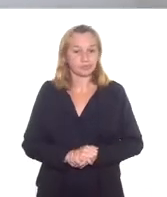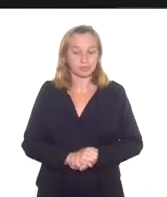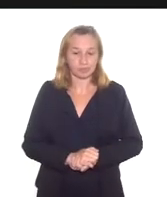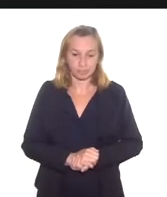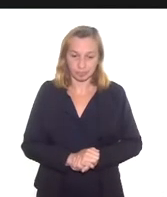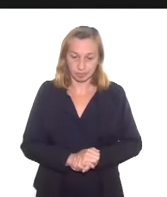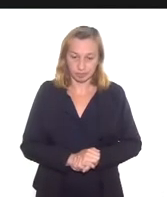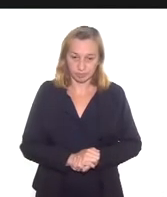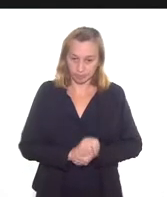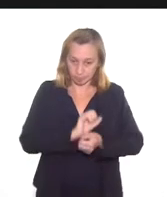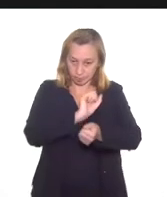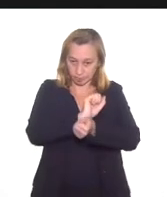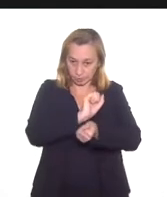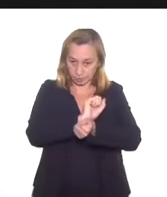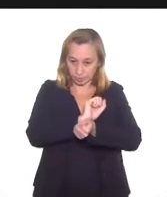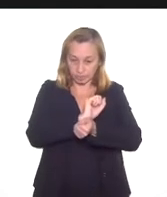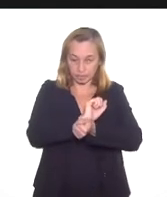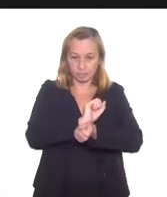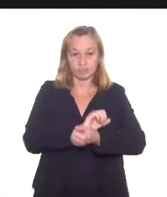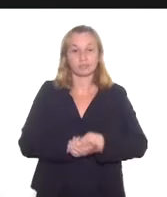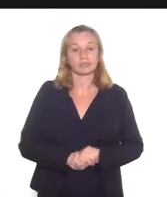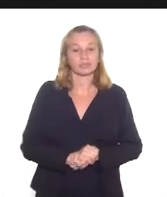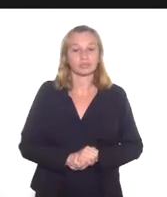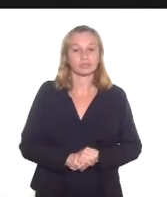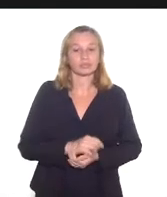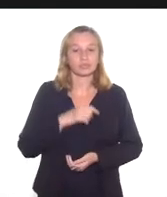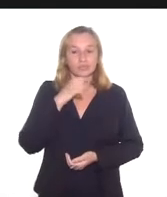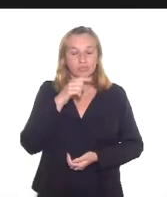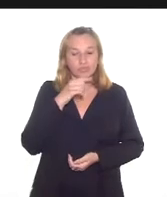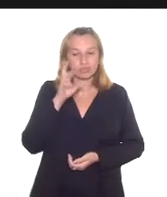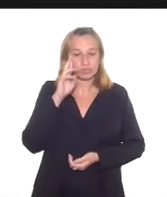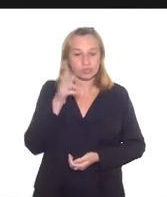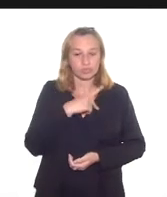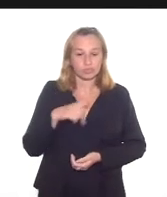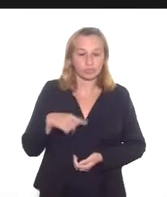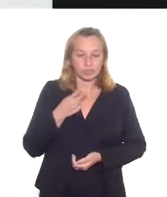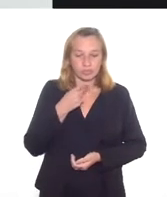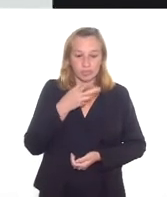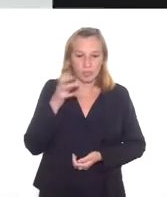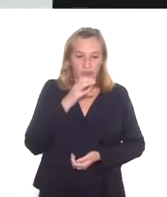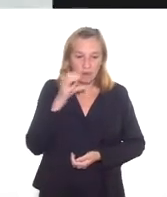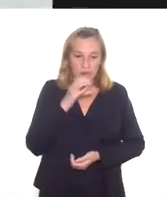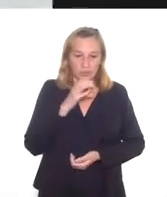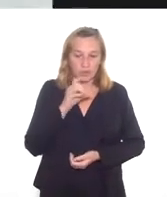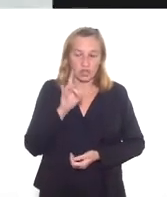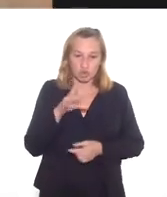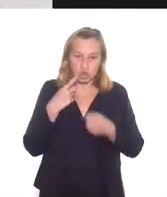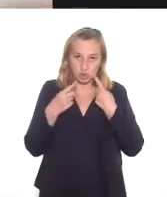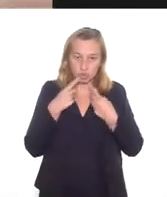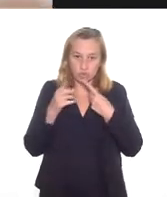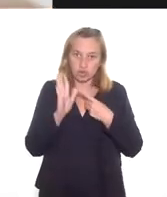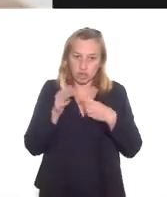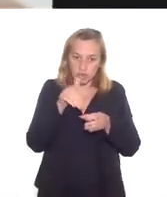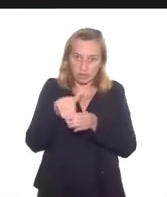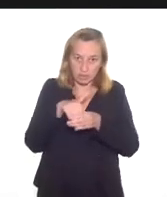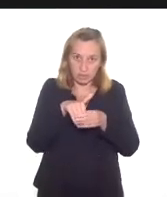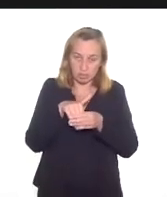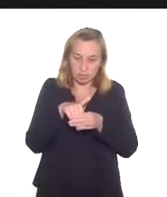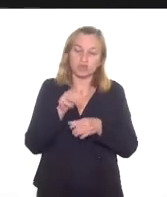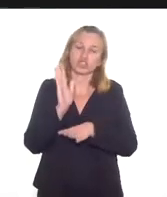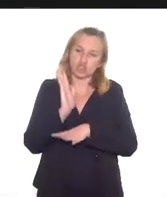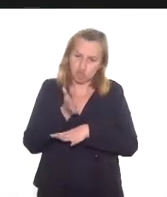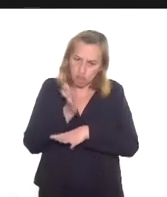Presidente. Presidente, assim que possível. Não, okay. Só tirar uma dúvida, presidente, muito rápido. A gente foi só em discussão. Já teve votação?